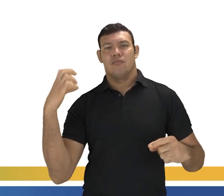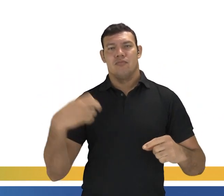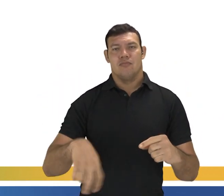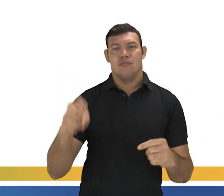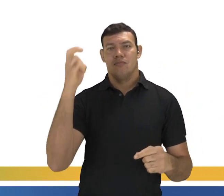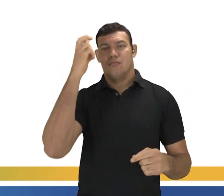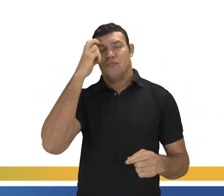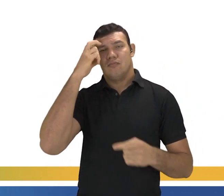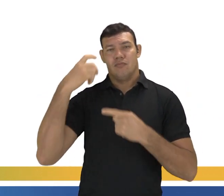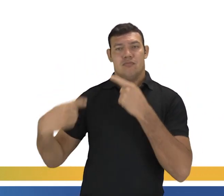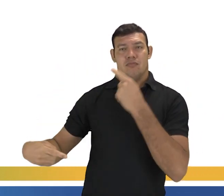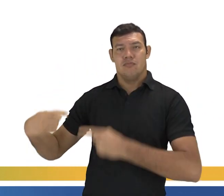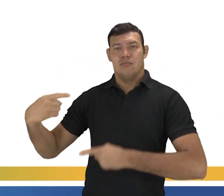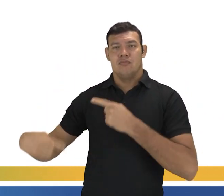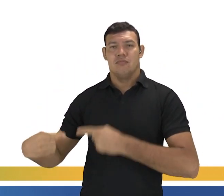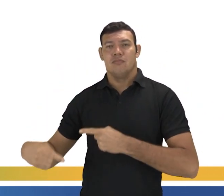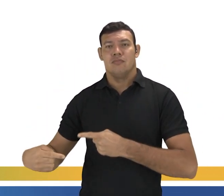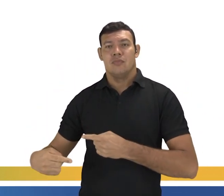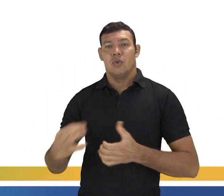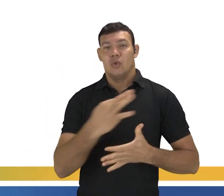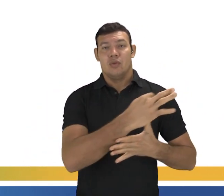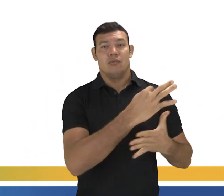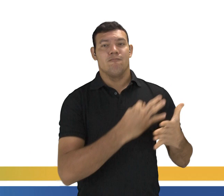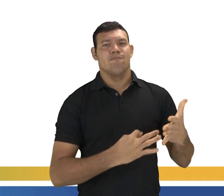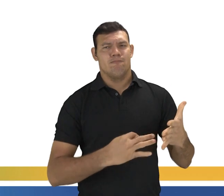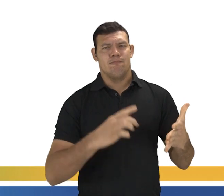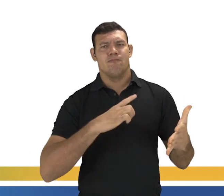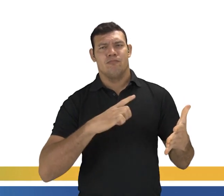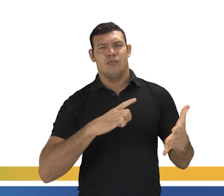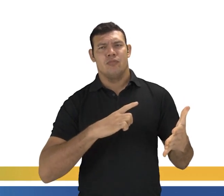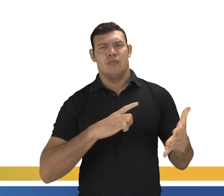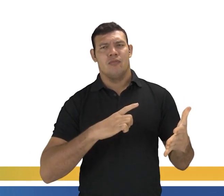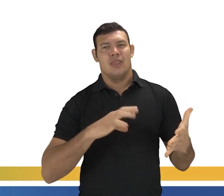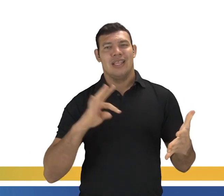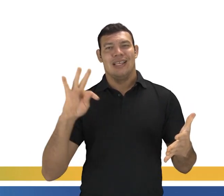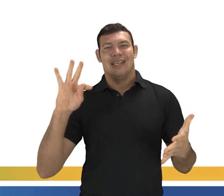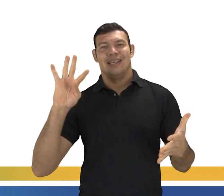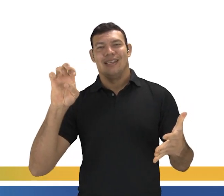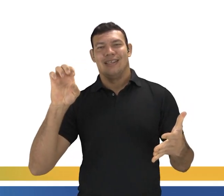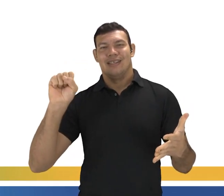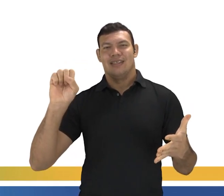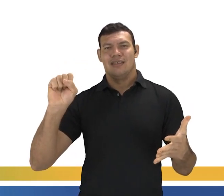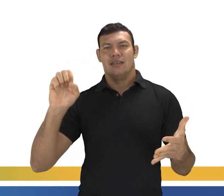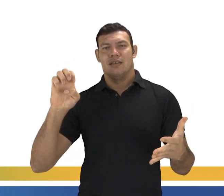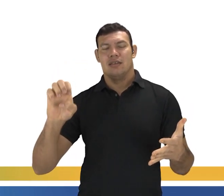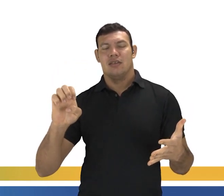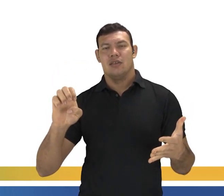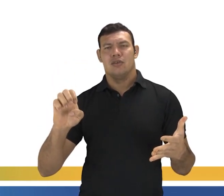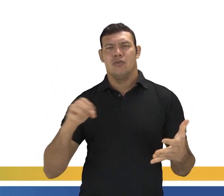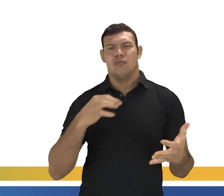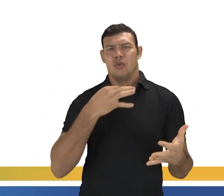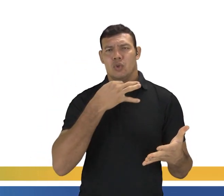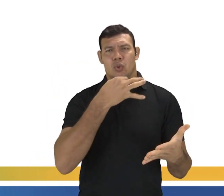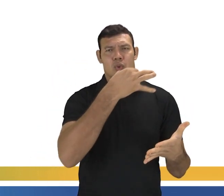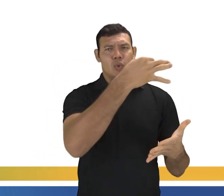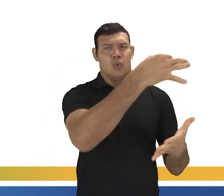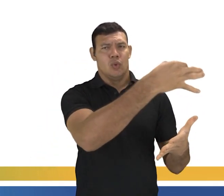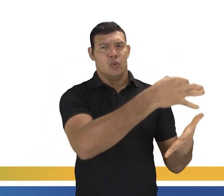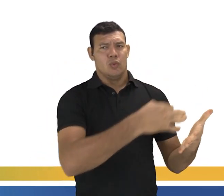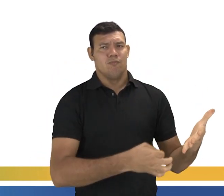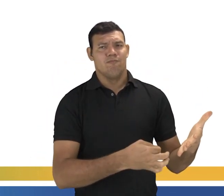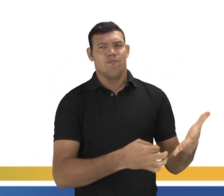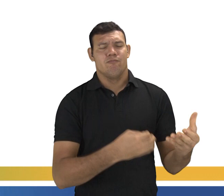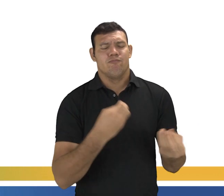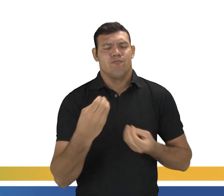ou política. Esse texto deve apresentar também uma tese, que é o seu ponto de vista, é como você se posiciona